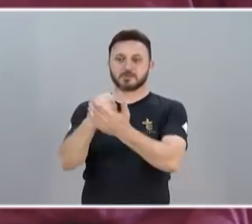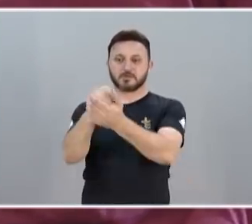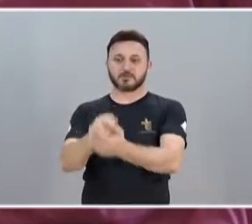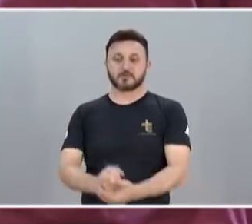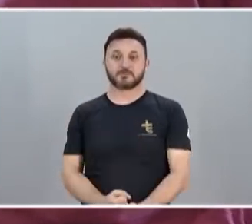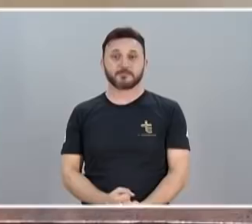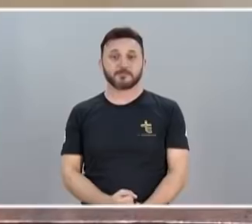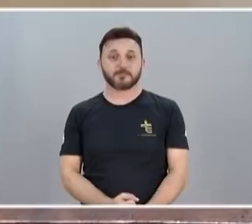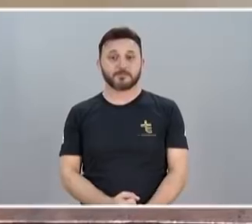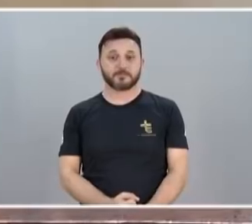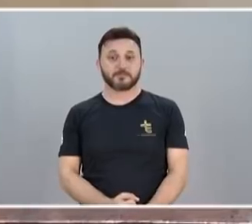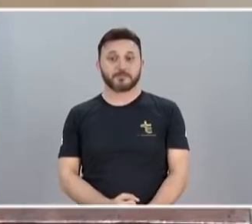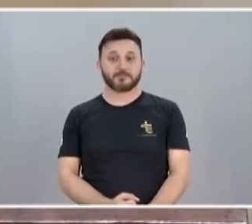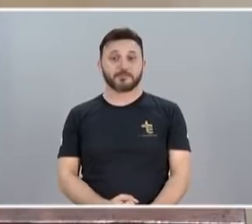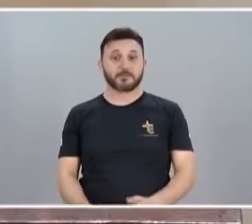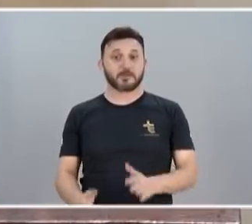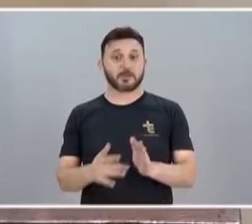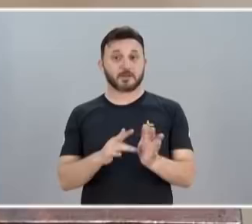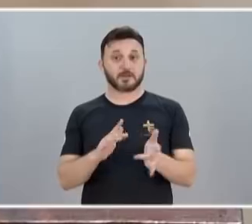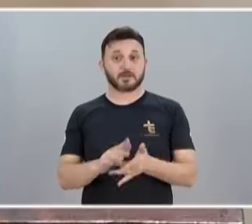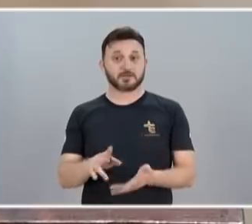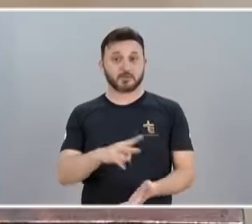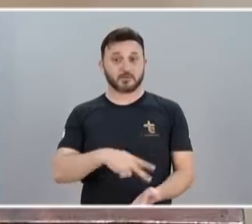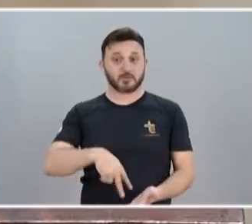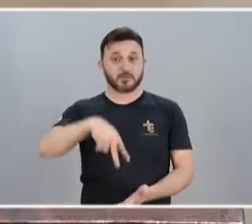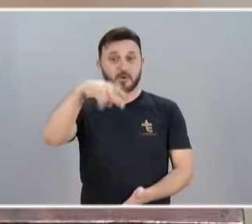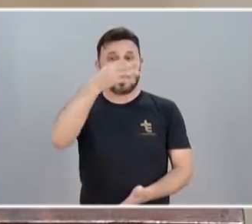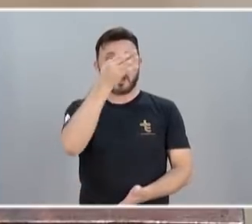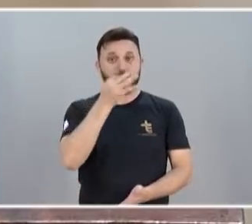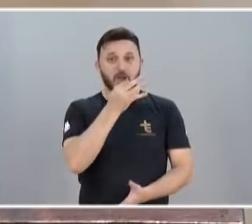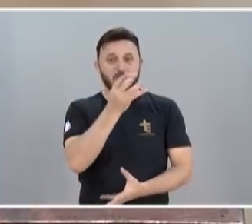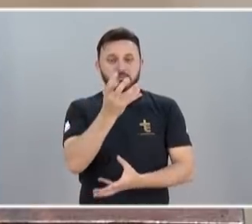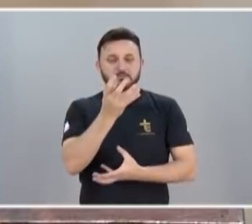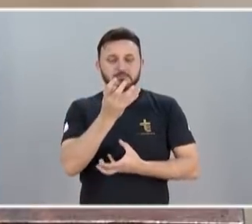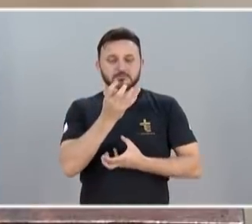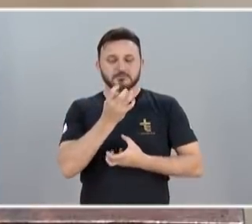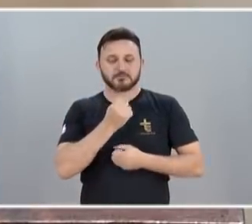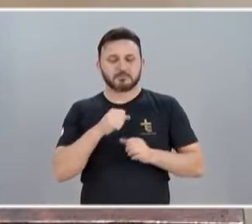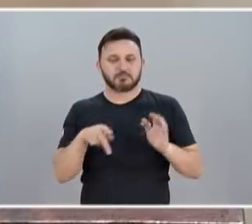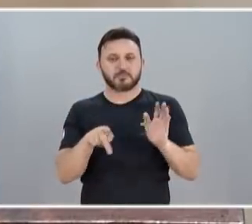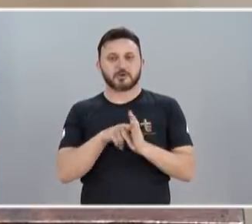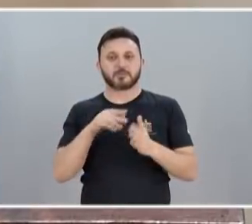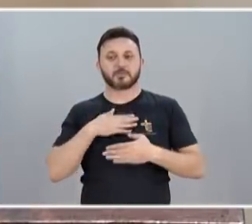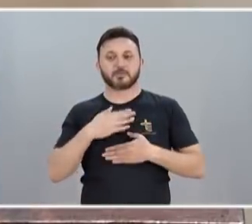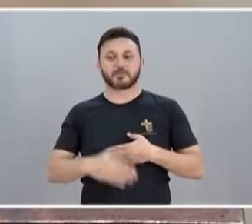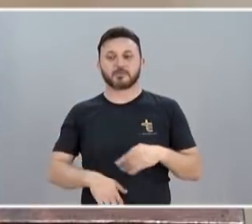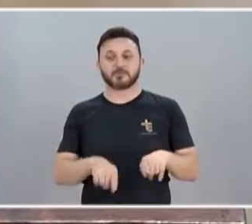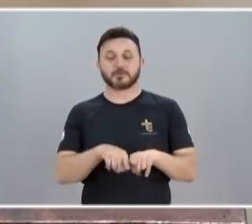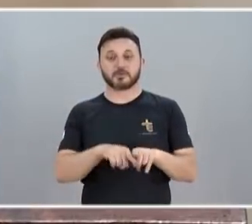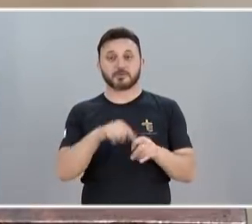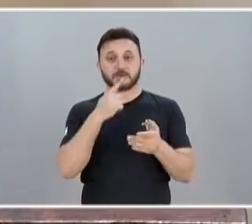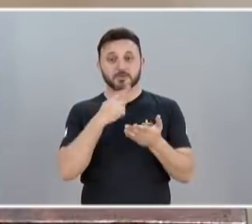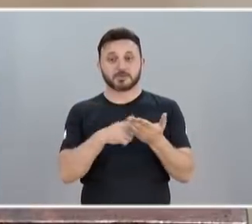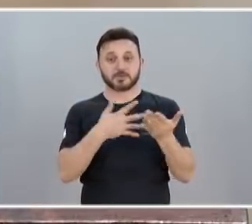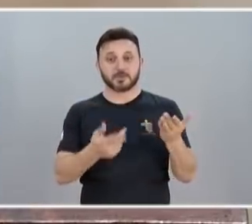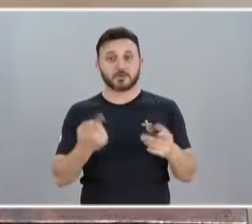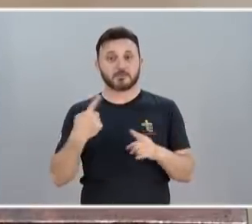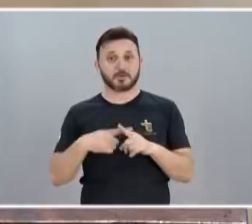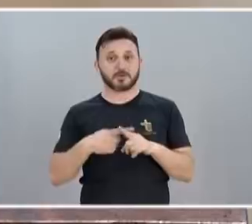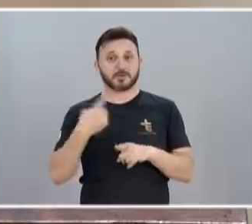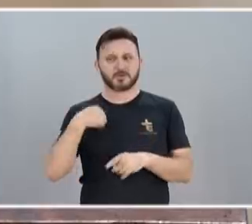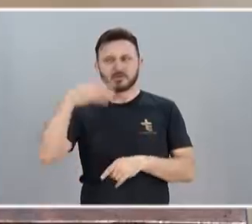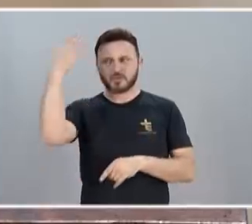serei salvo. Cristo ressuscitado nos alimenta com o seu corpo e sangue, para sermos praticantes e